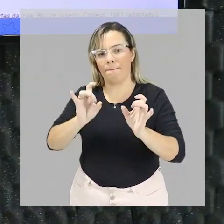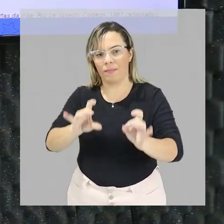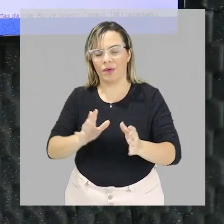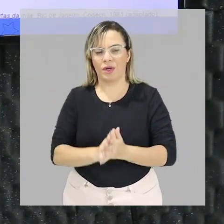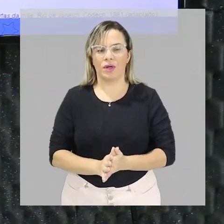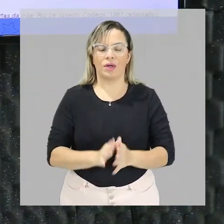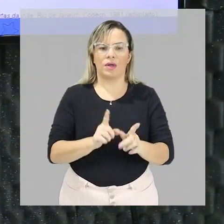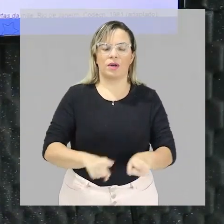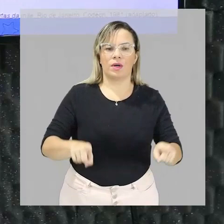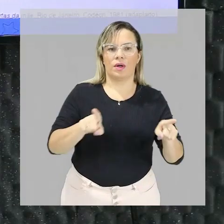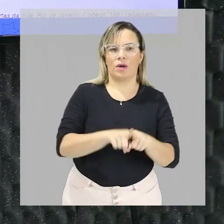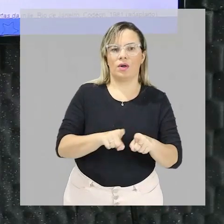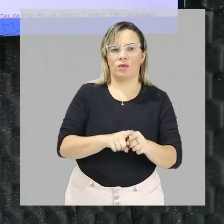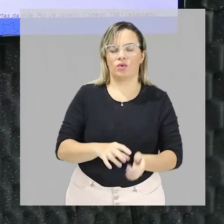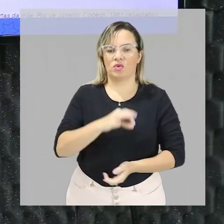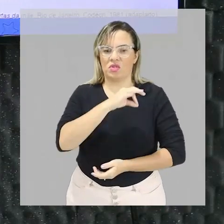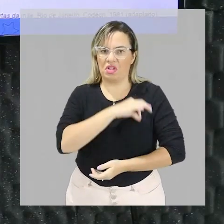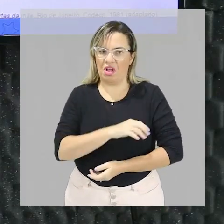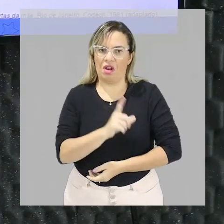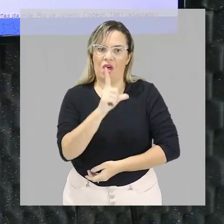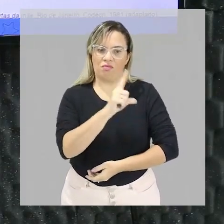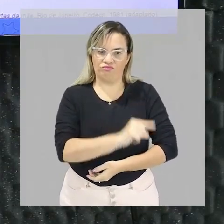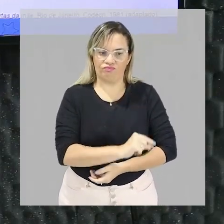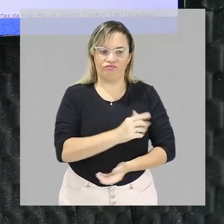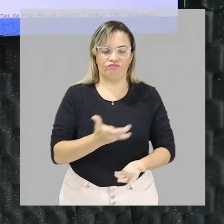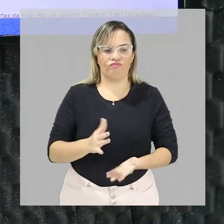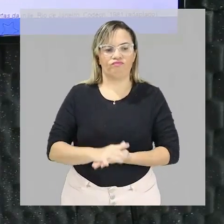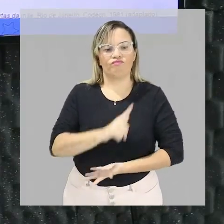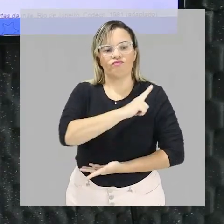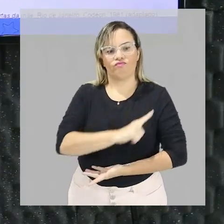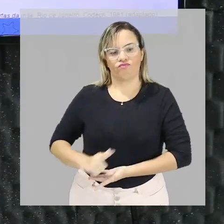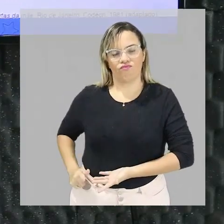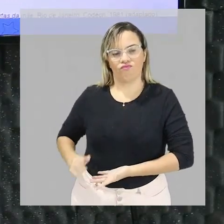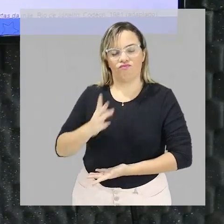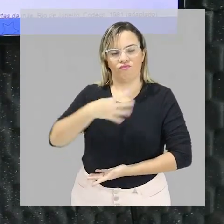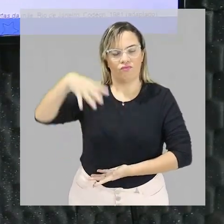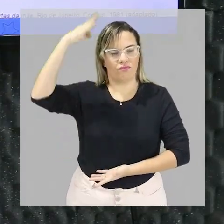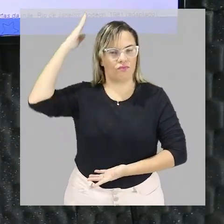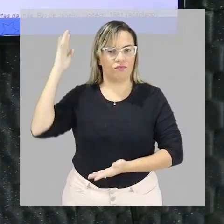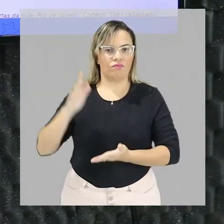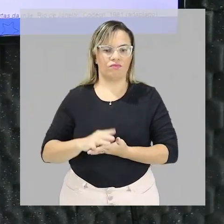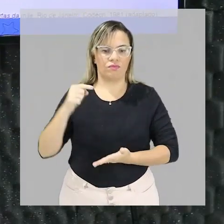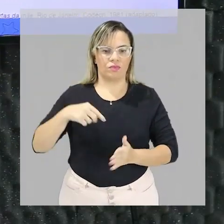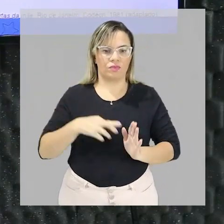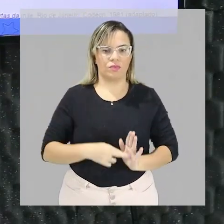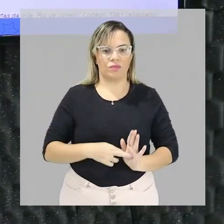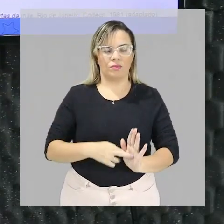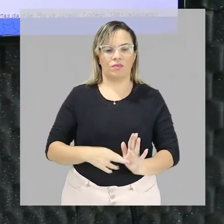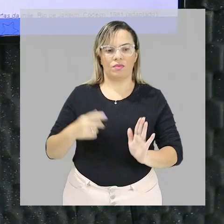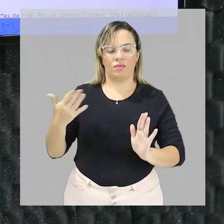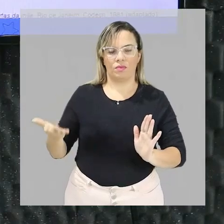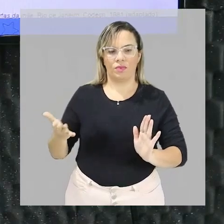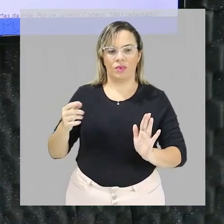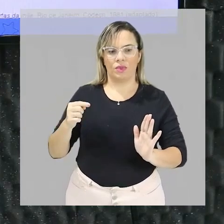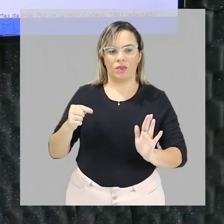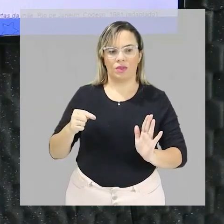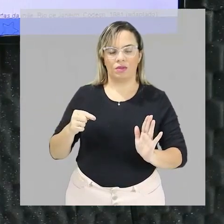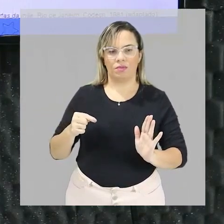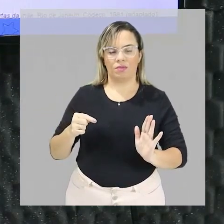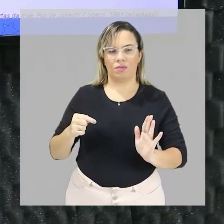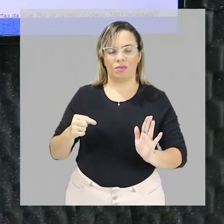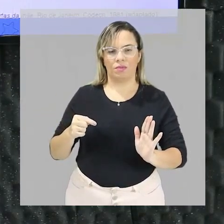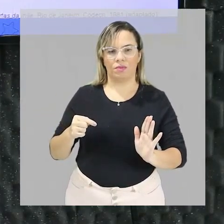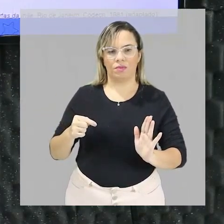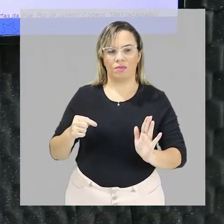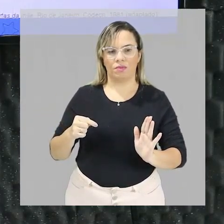arroxo, evidentemente, salarial. Então, o governo Geisel, diante dessa crise, e até mesmo